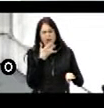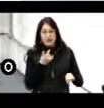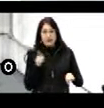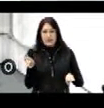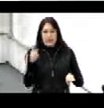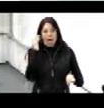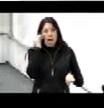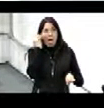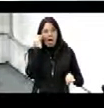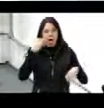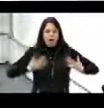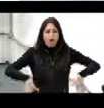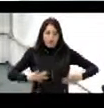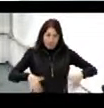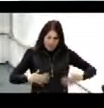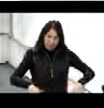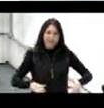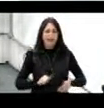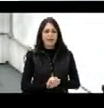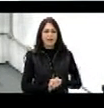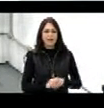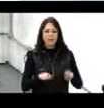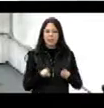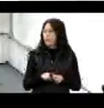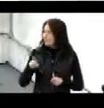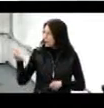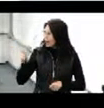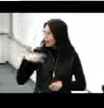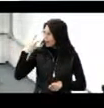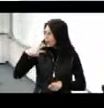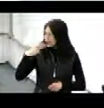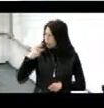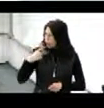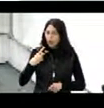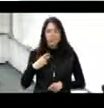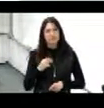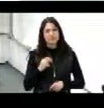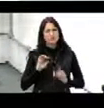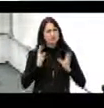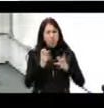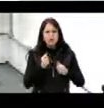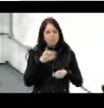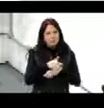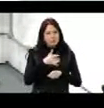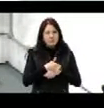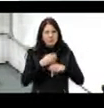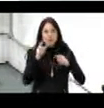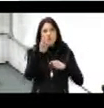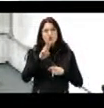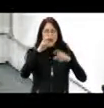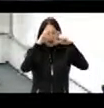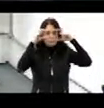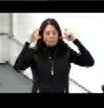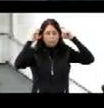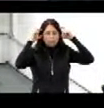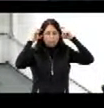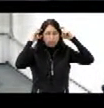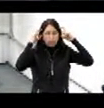os vereadores puderam, o vereador Tchequinho, eu acho, a maioria dos vereadores participaram, botaram venda nos olhos